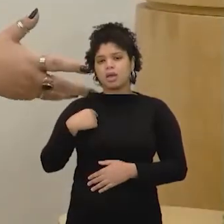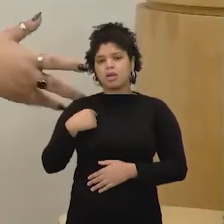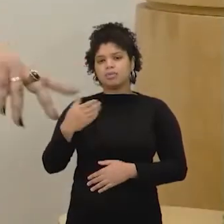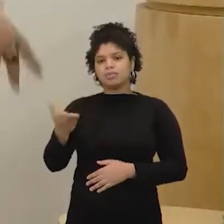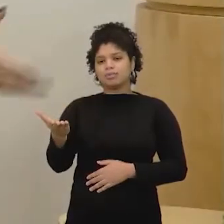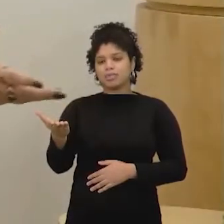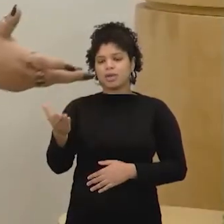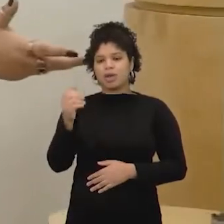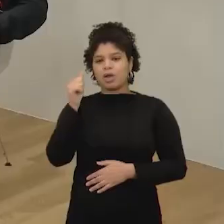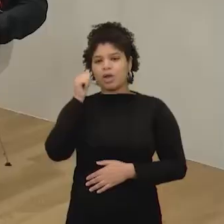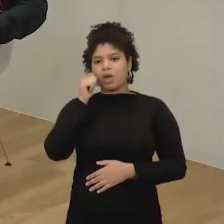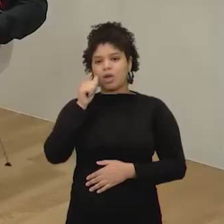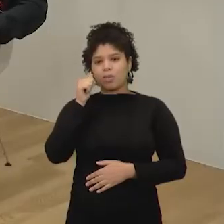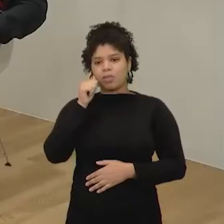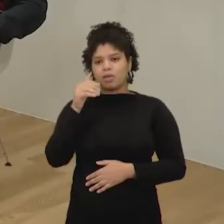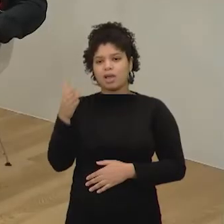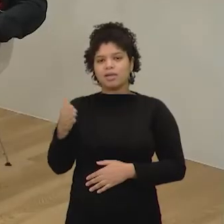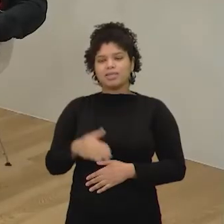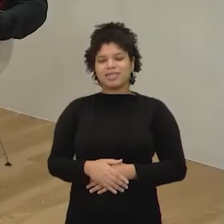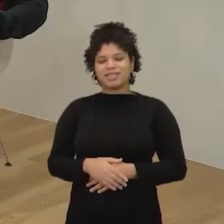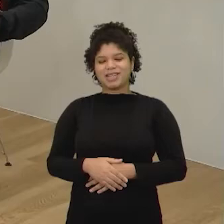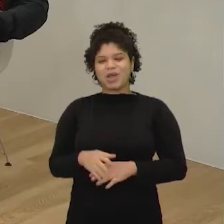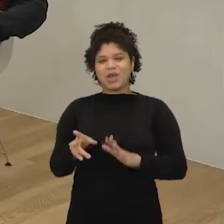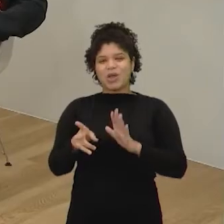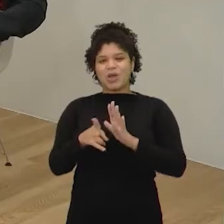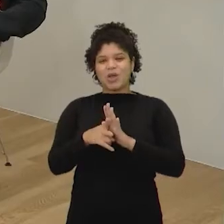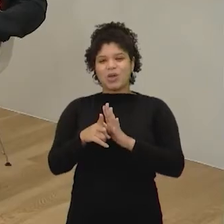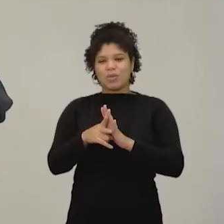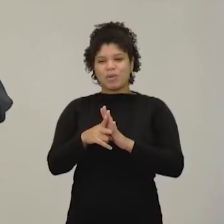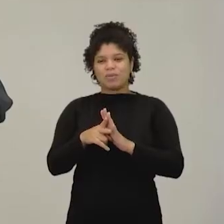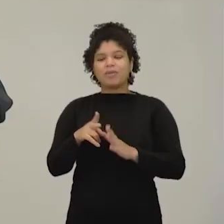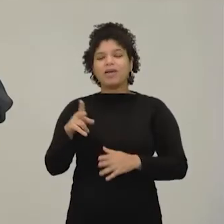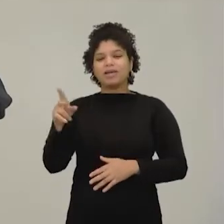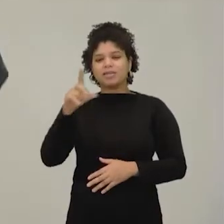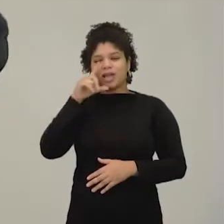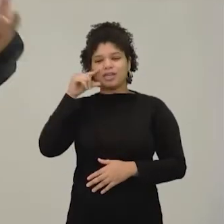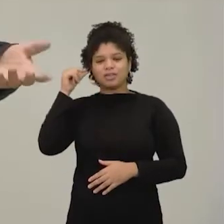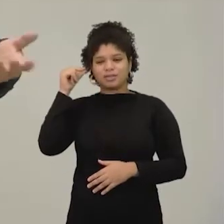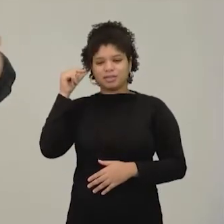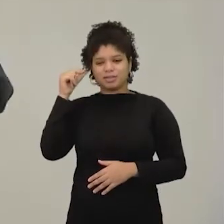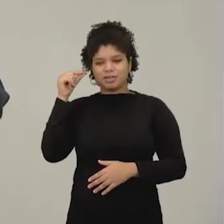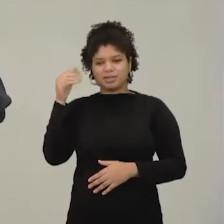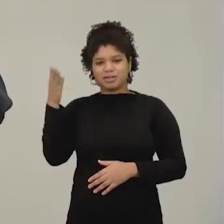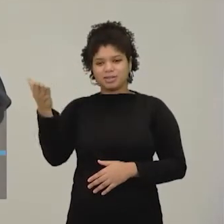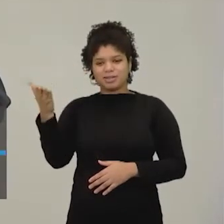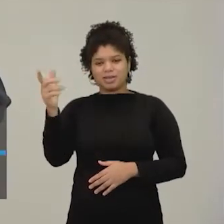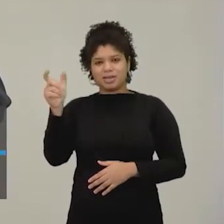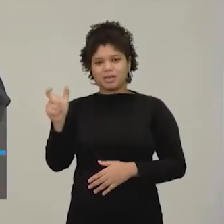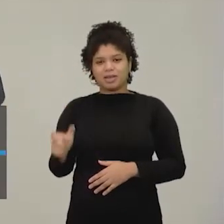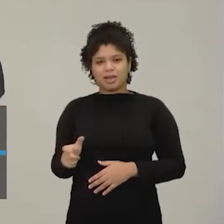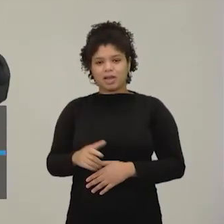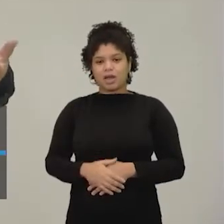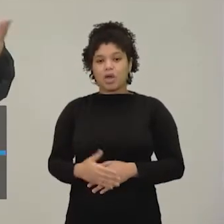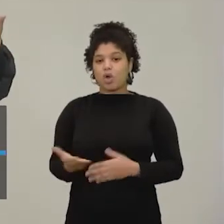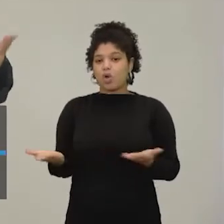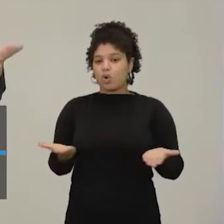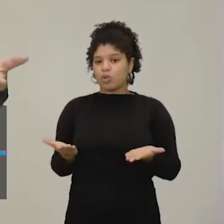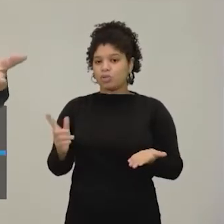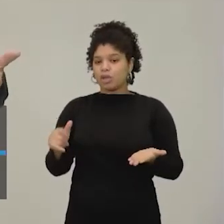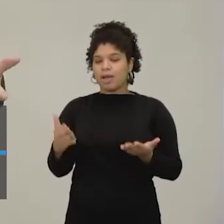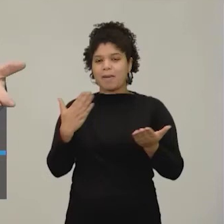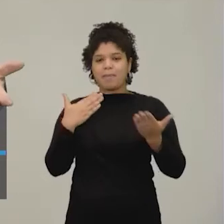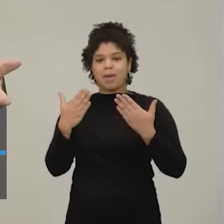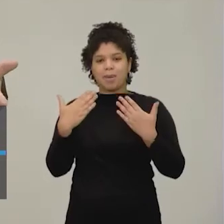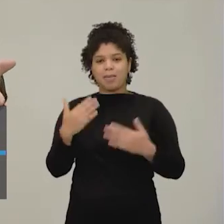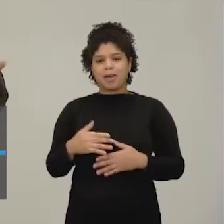maravilhosa química, Georgia. Olá, boa tarde, estudantes. Sejam bem-vindos para mais um De Frente com o Fabi. E hoje eu